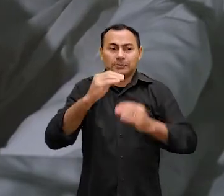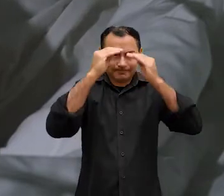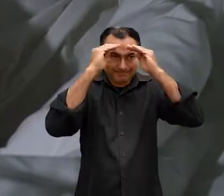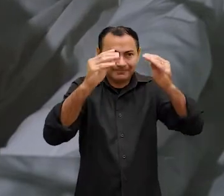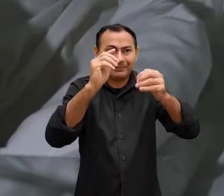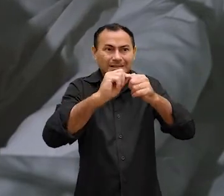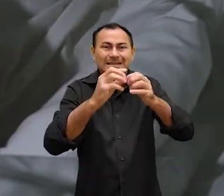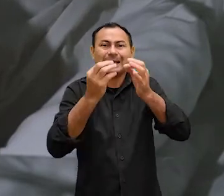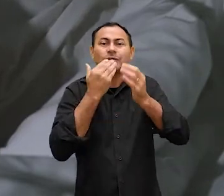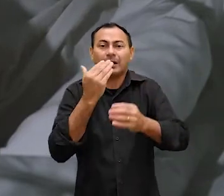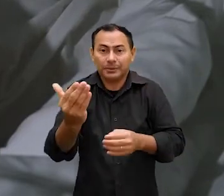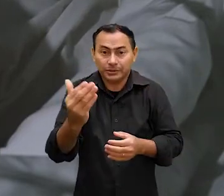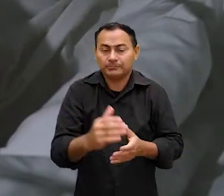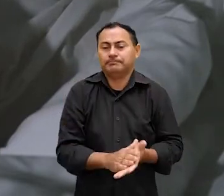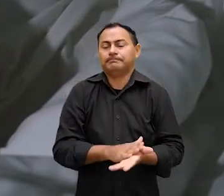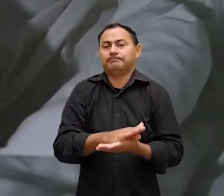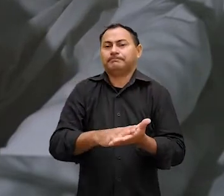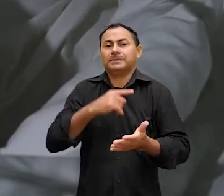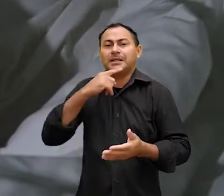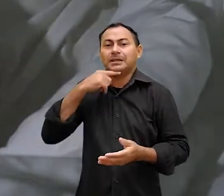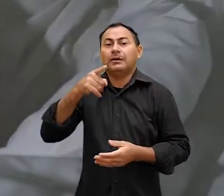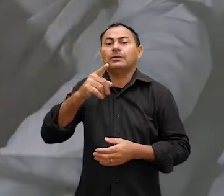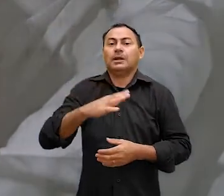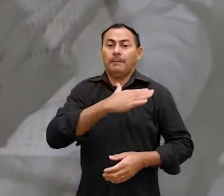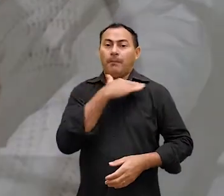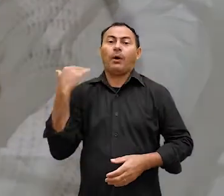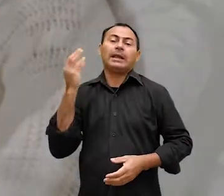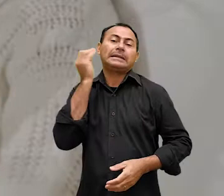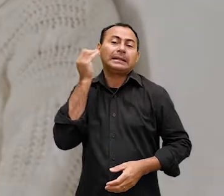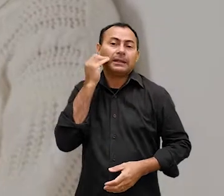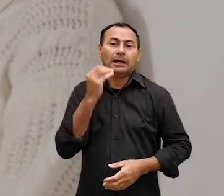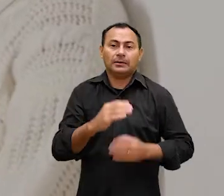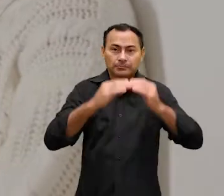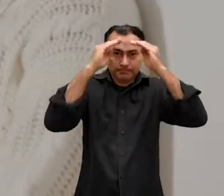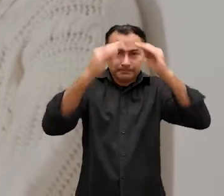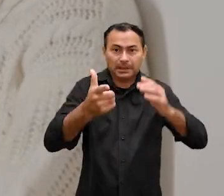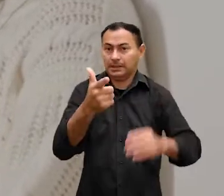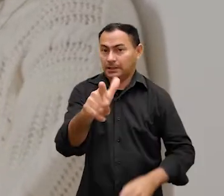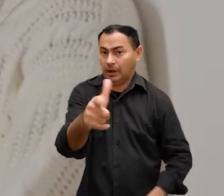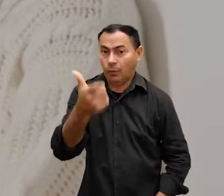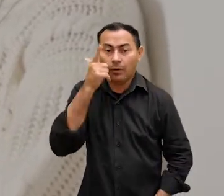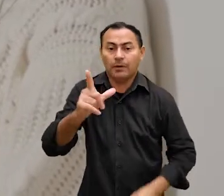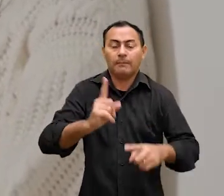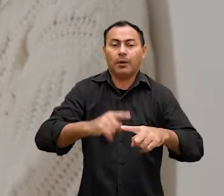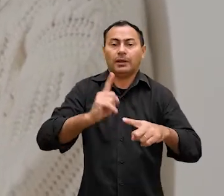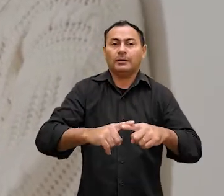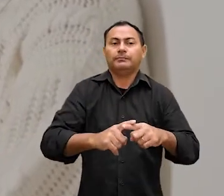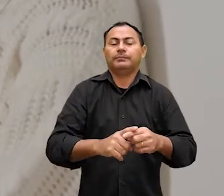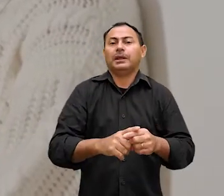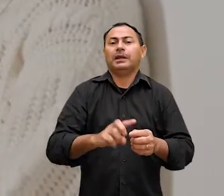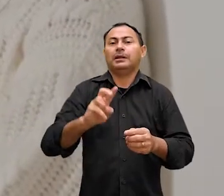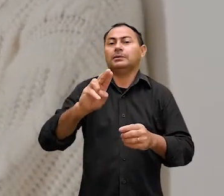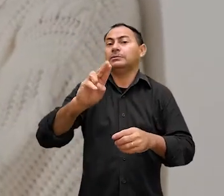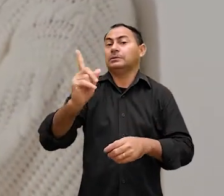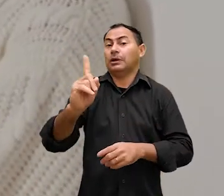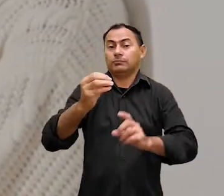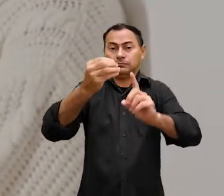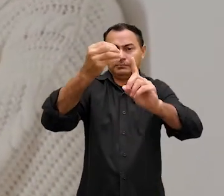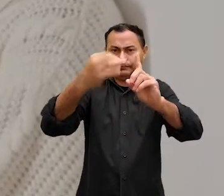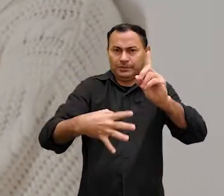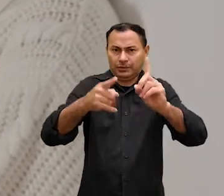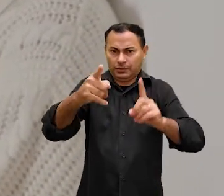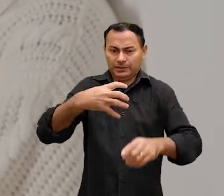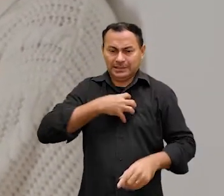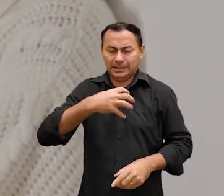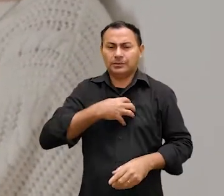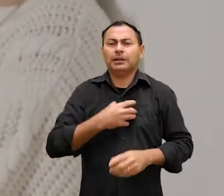cumpri-la. Não adianta, você vai morrer tentando cumpri-la e não vai conseguir porque ela não descreve o que você sente,